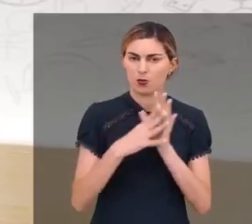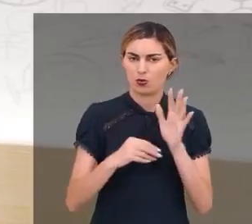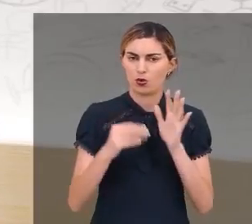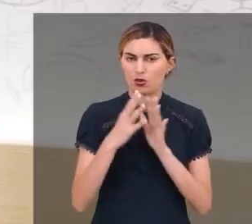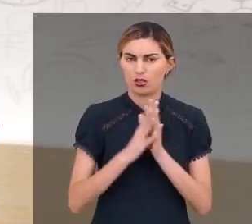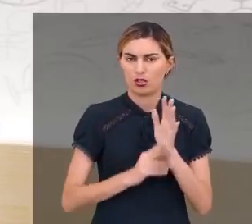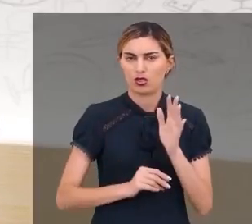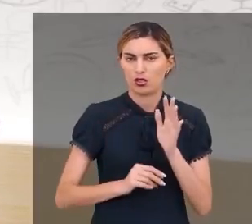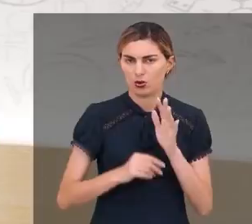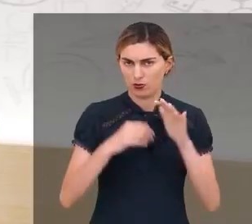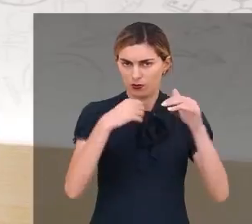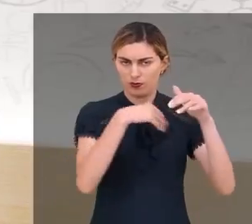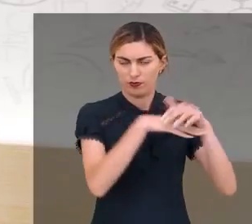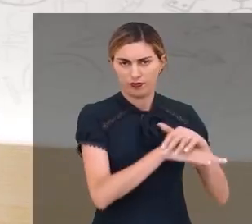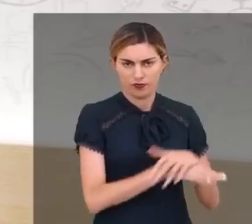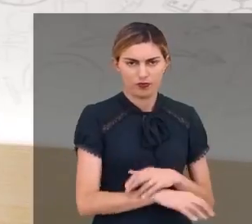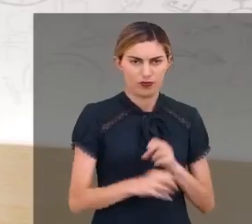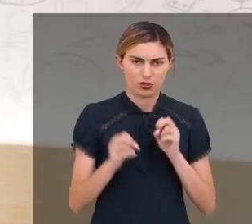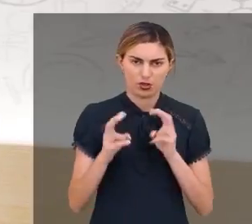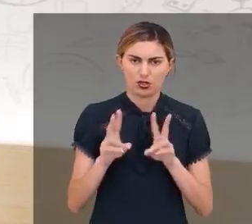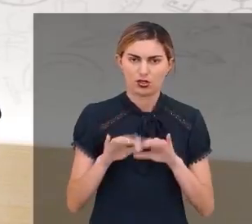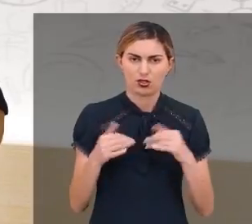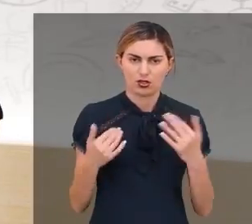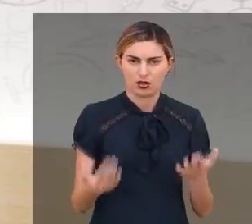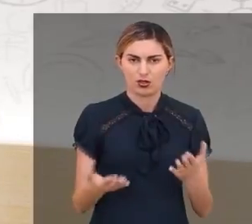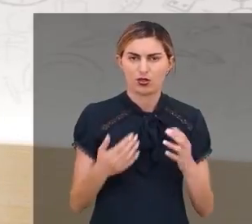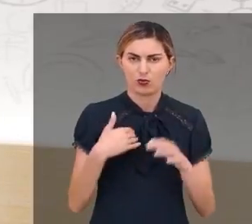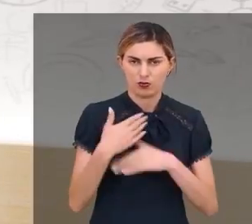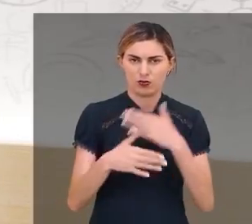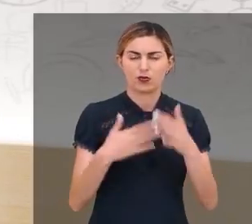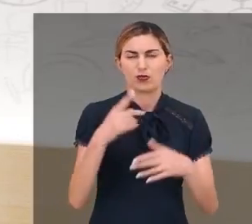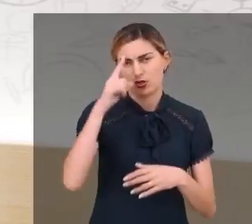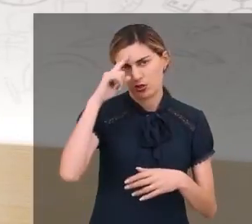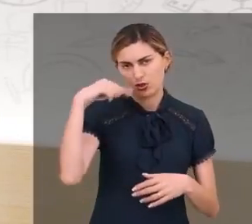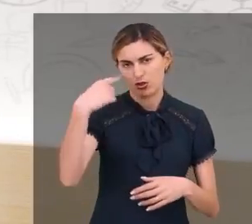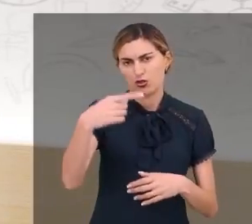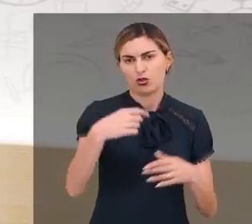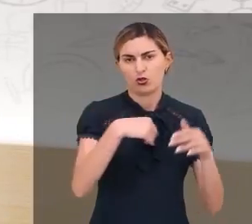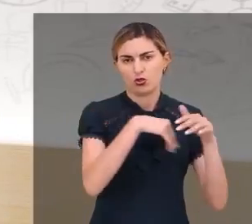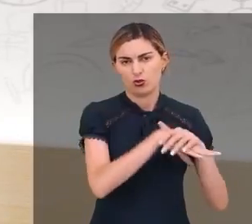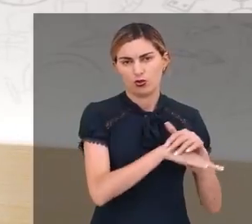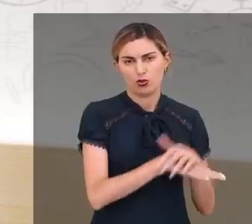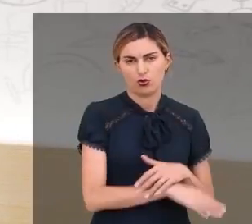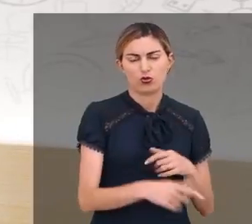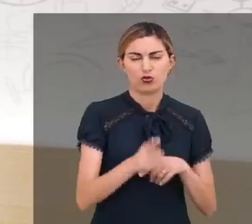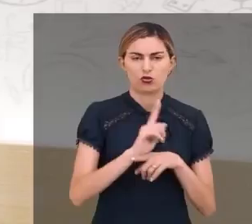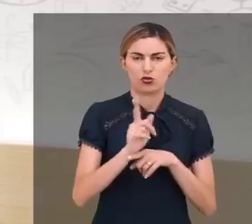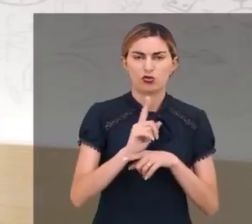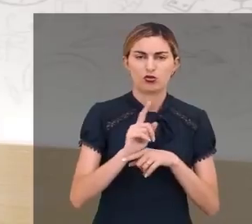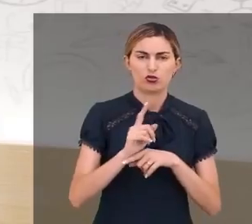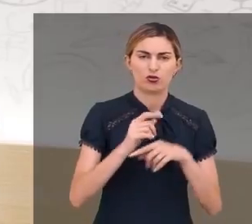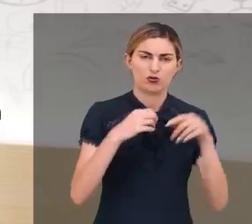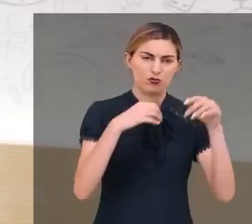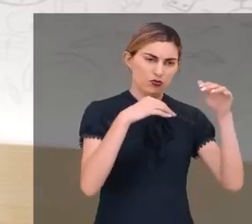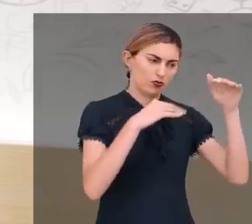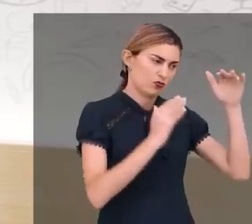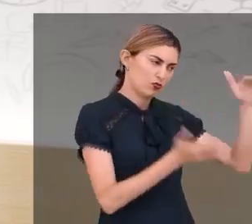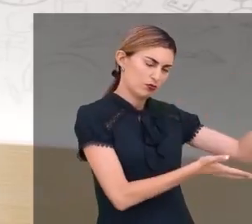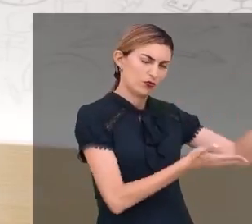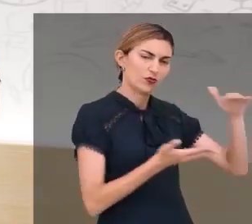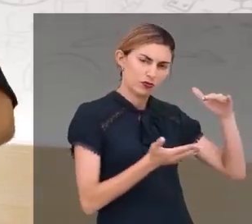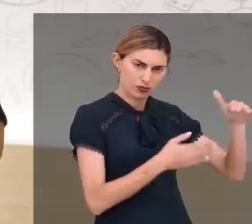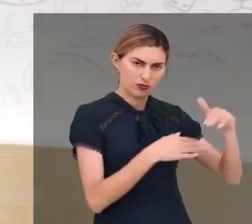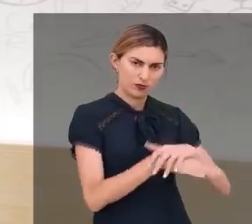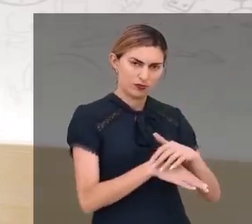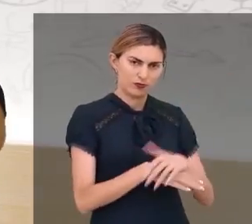do dia a dia das nossas operações de armazém. Tá ok? Então, lá no processo, no dia a dia, na armazenagem, na gestão dos estoques, é